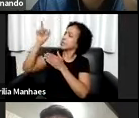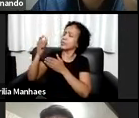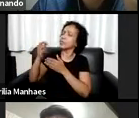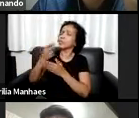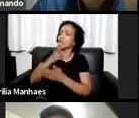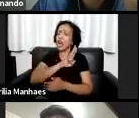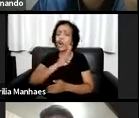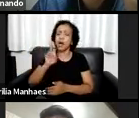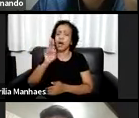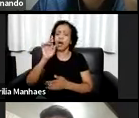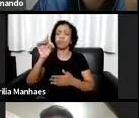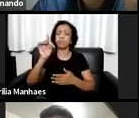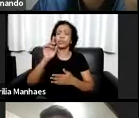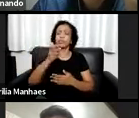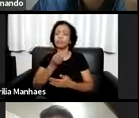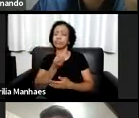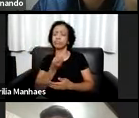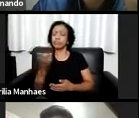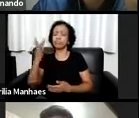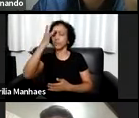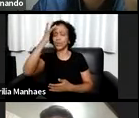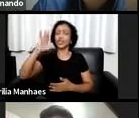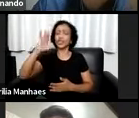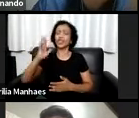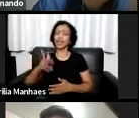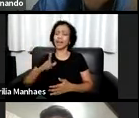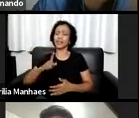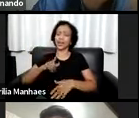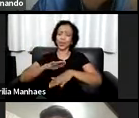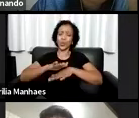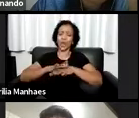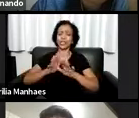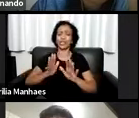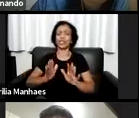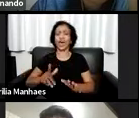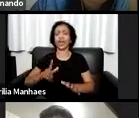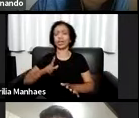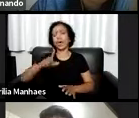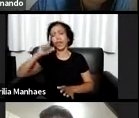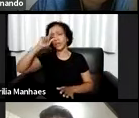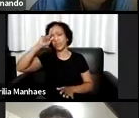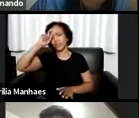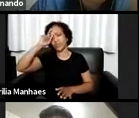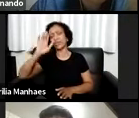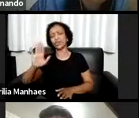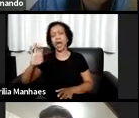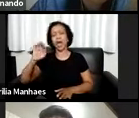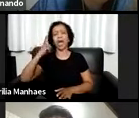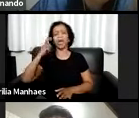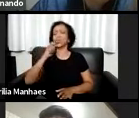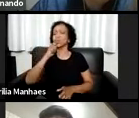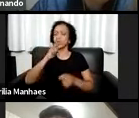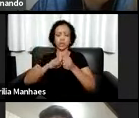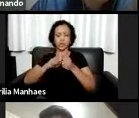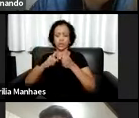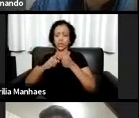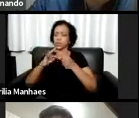que já atravessam alguma dificuldade de saúde, que precisam se submeter